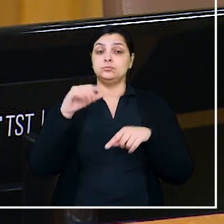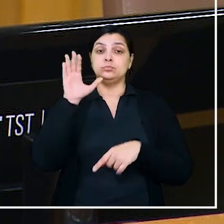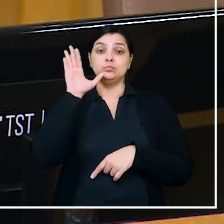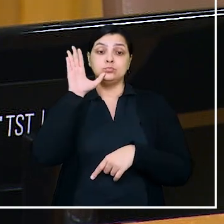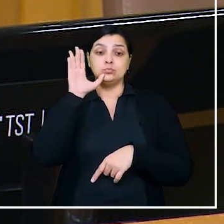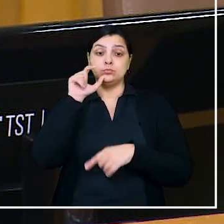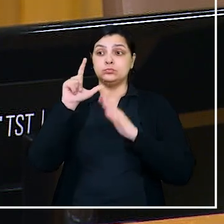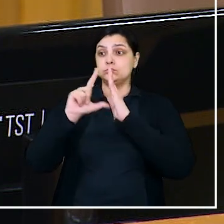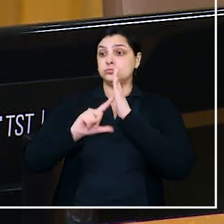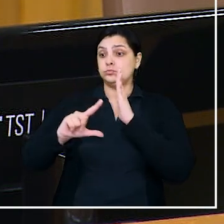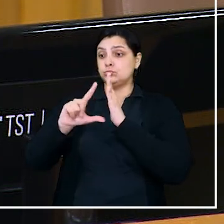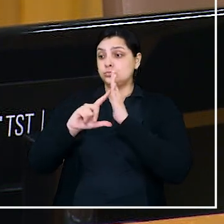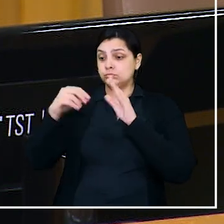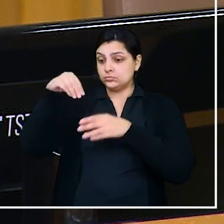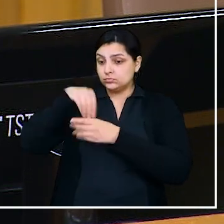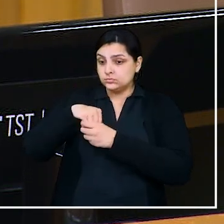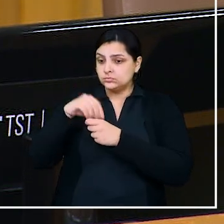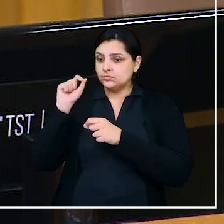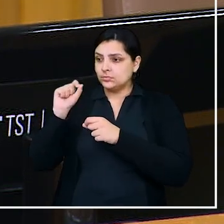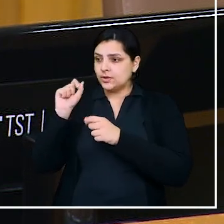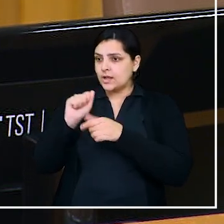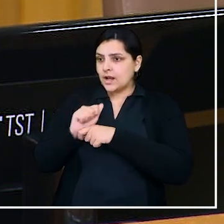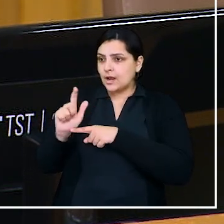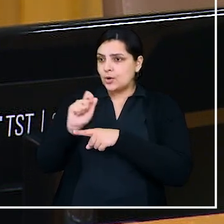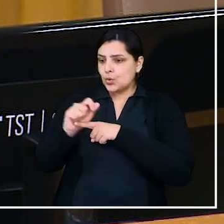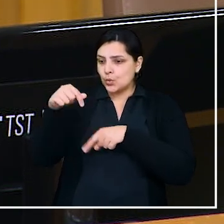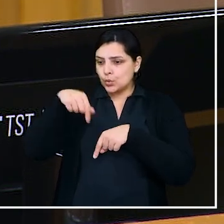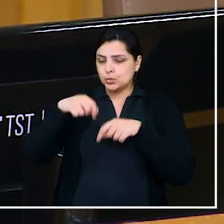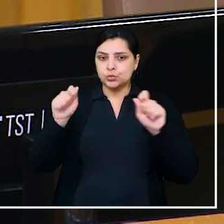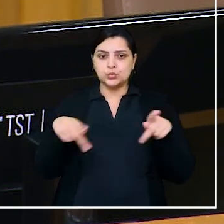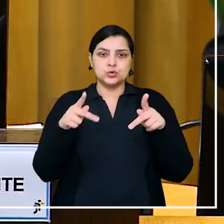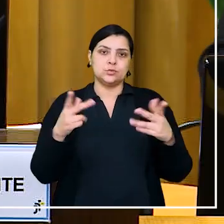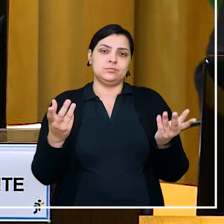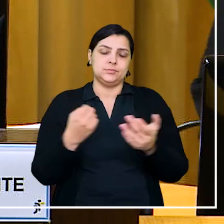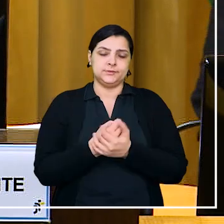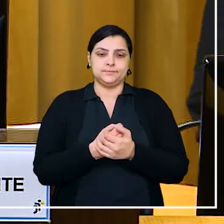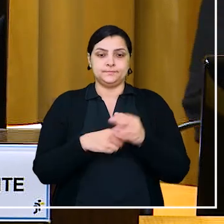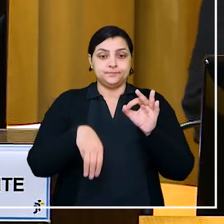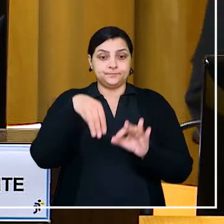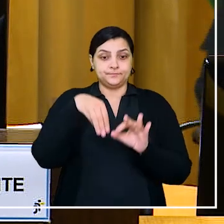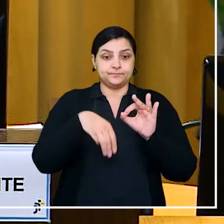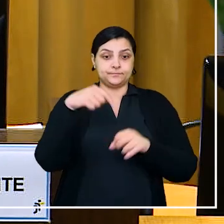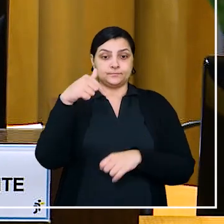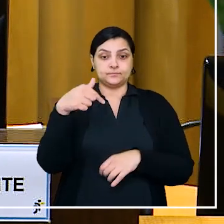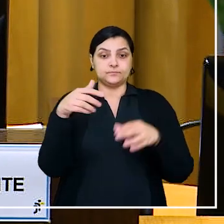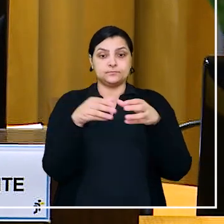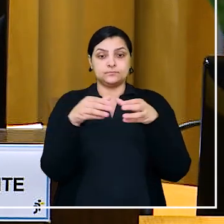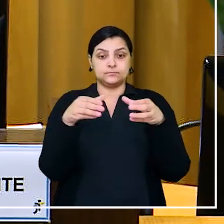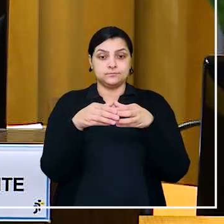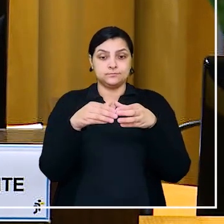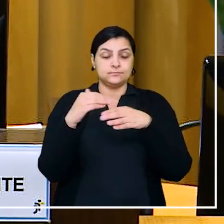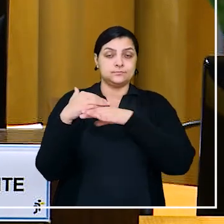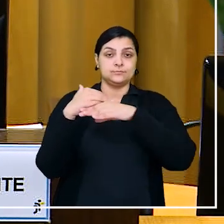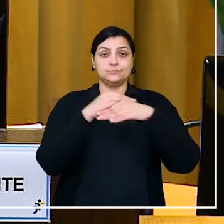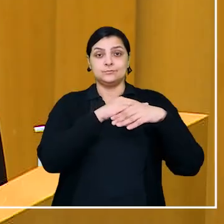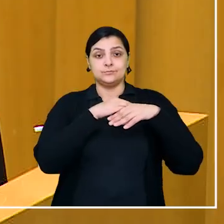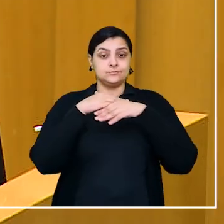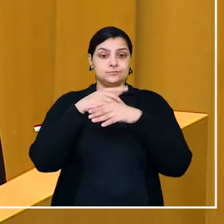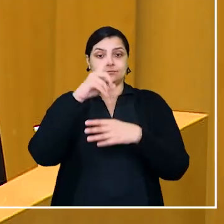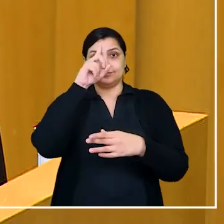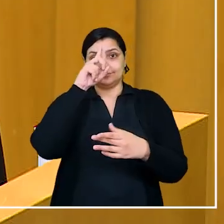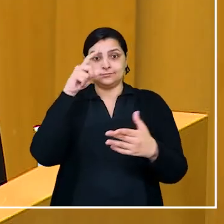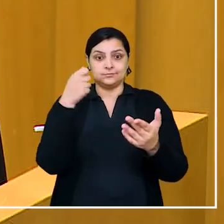empregador, o lojista, mero locatário do condomínio shopping. Os ministros da 7ª Turma, por